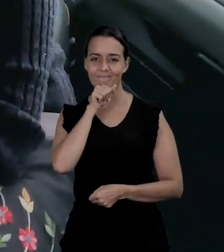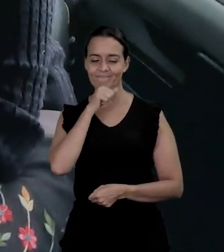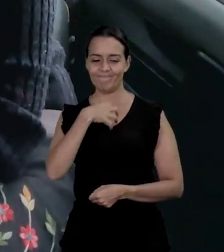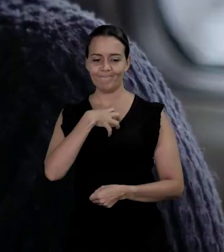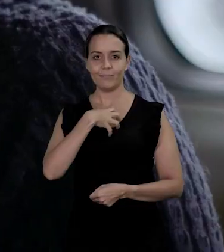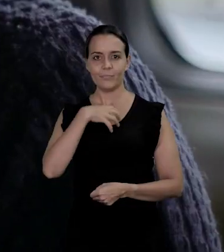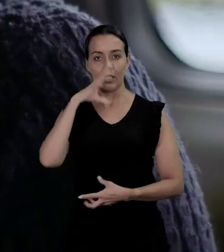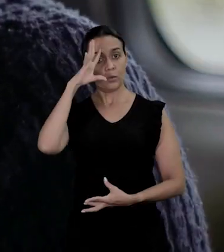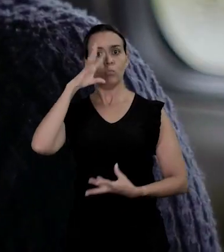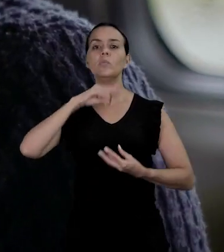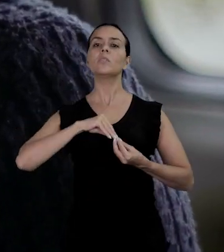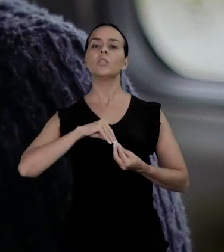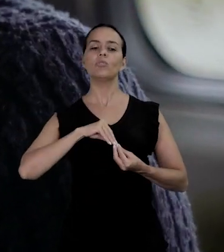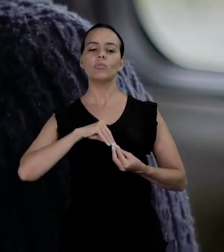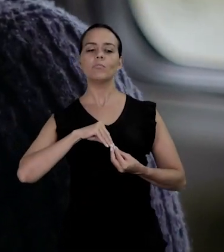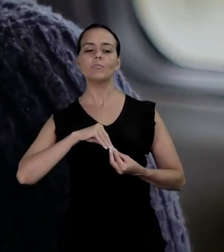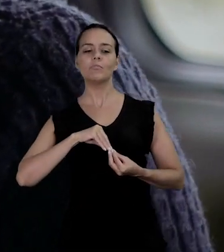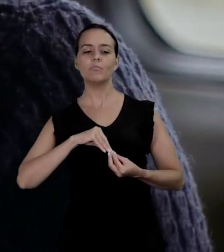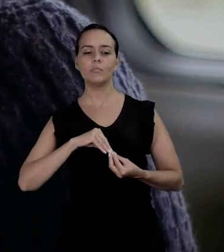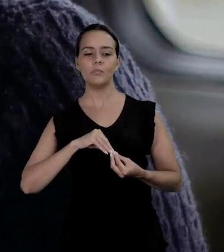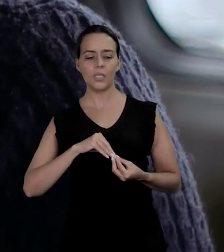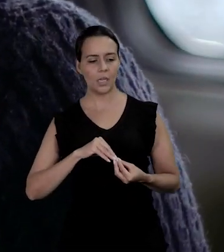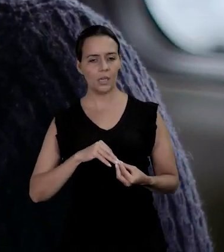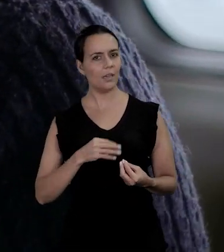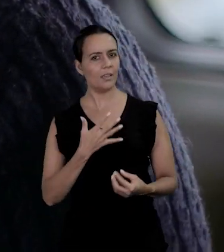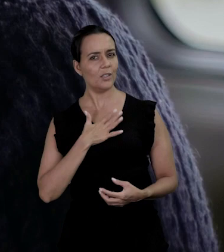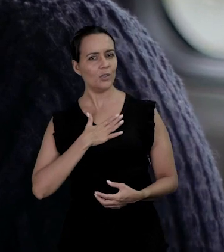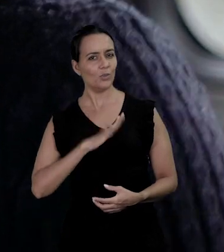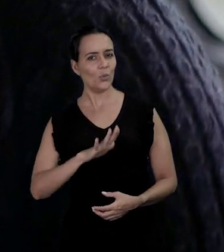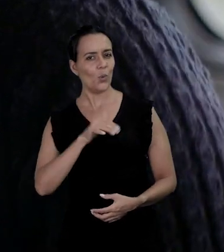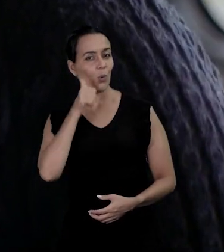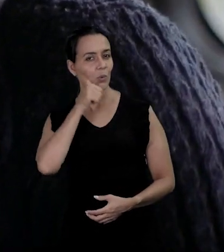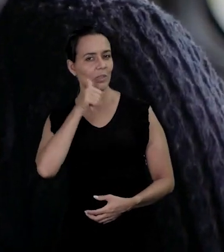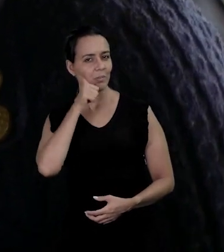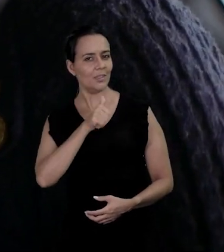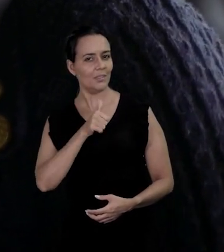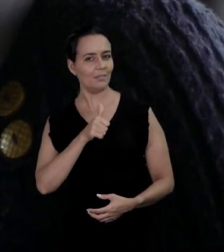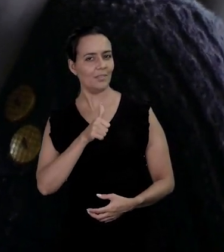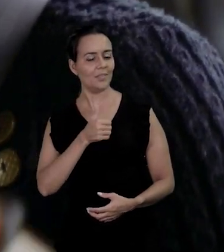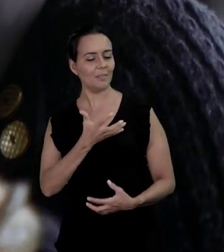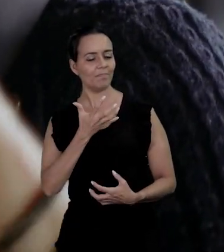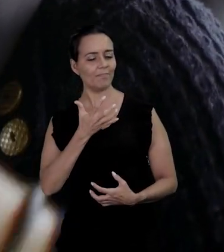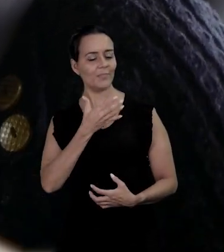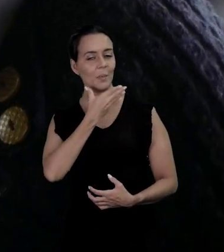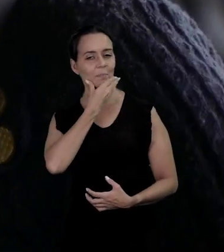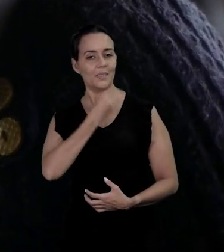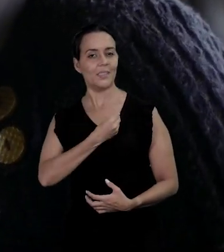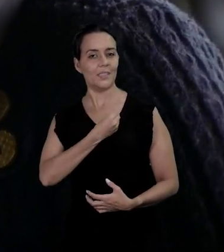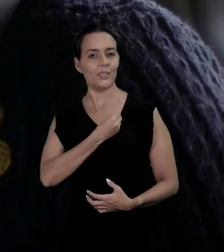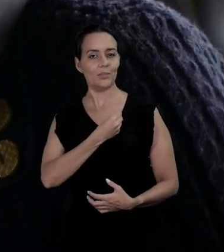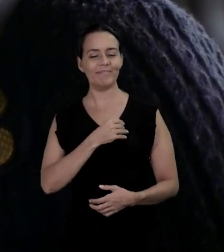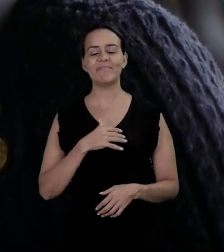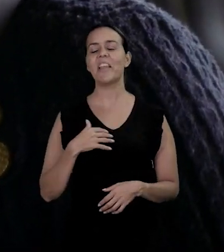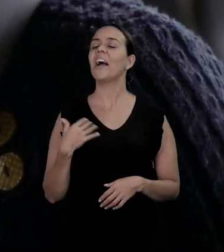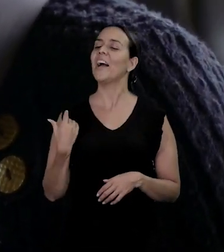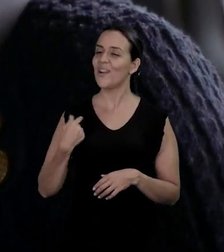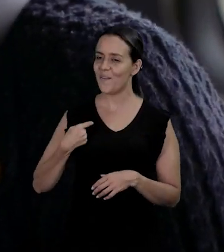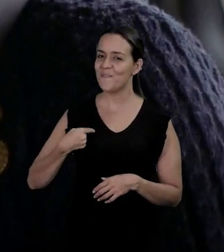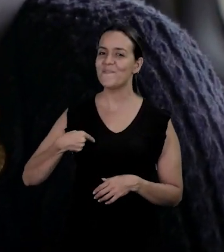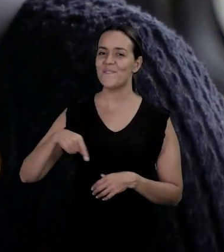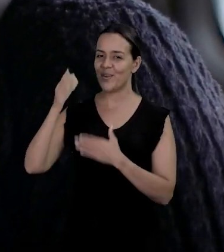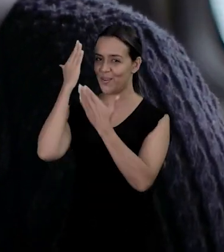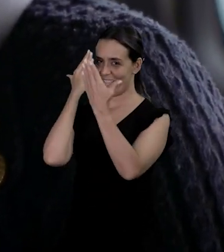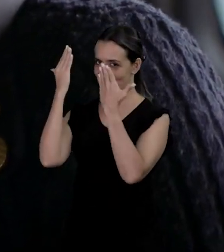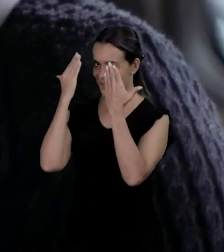que ele queria ser outra pessoa, que ele não estava feliz tentando, né, ser uma menina, né, sendo que a gente pode falar